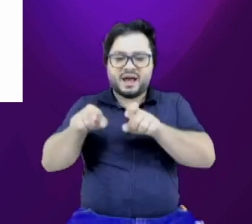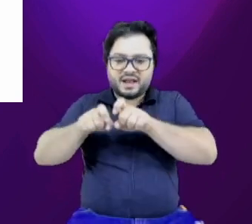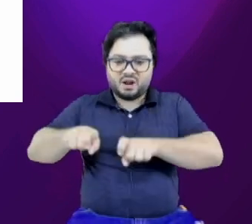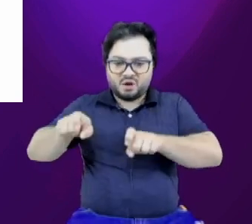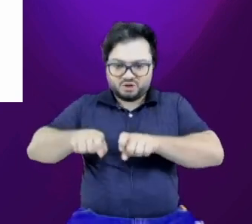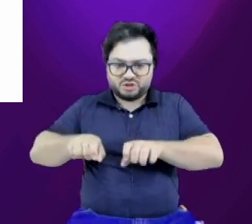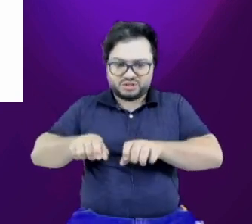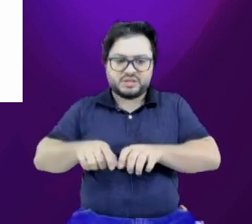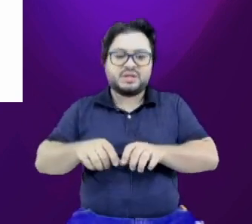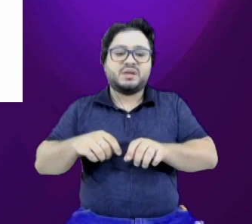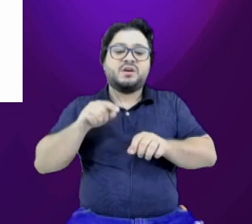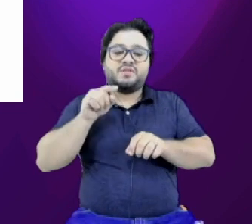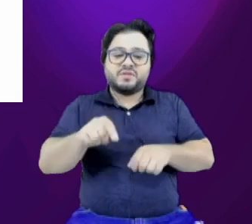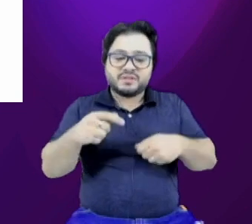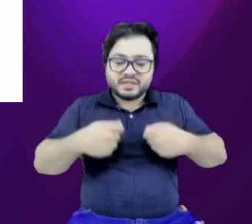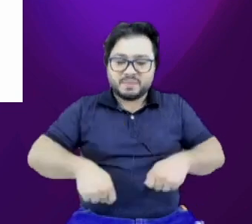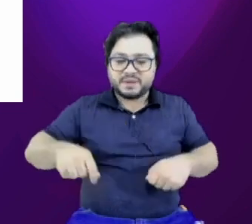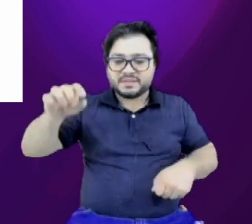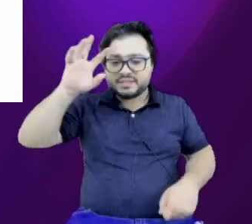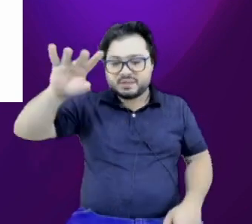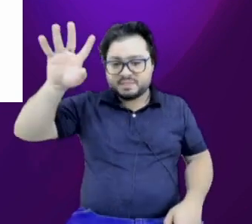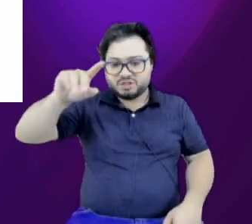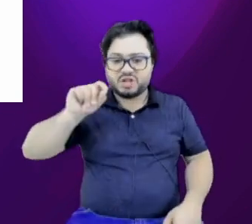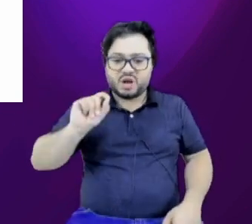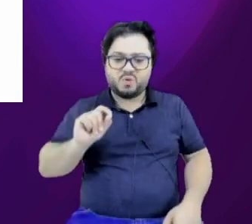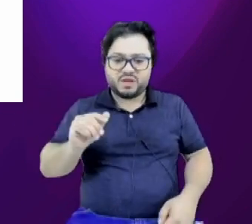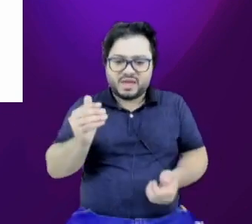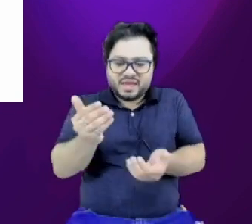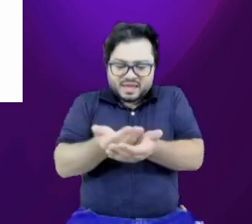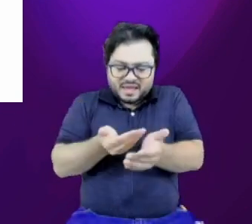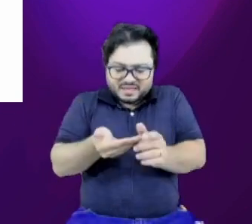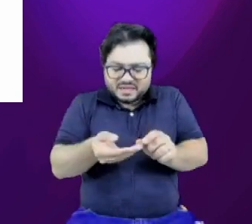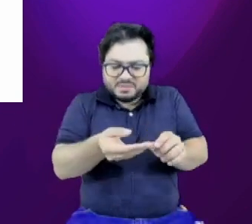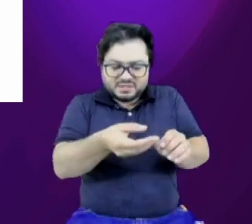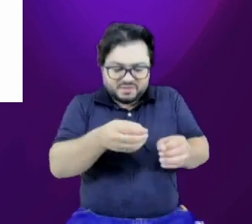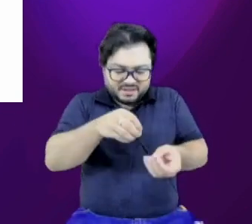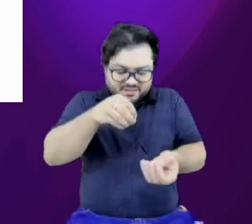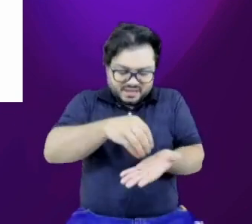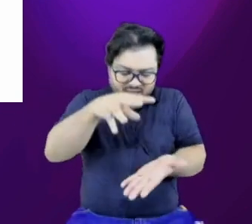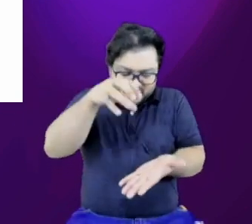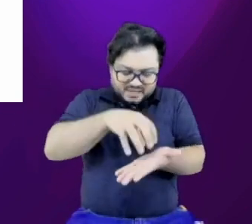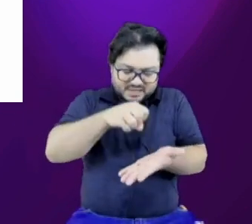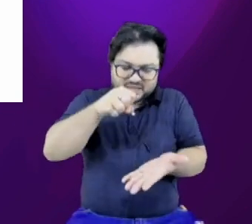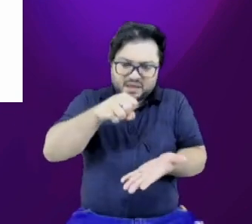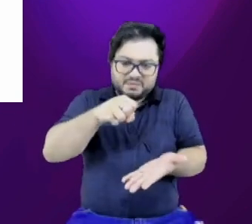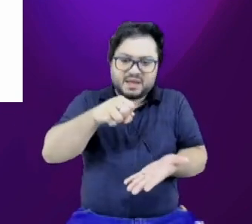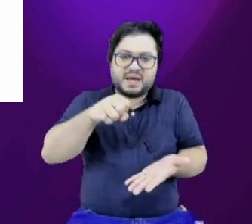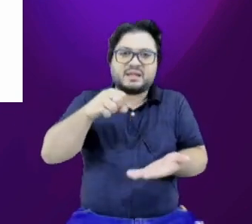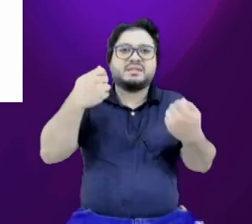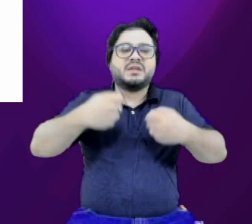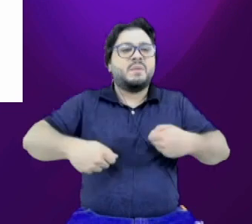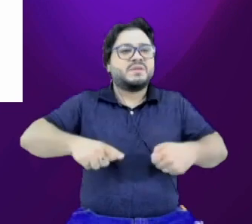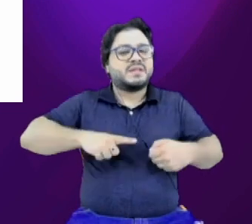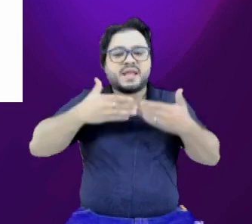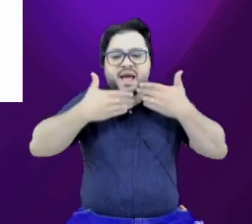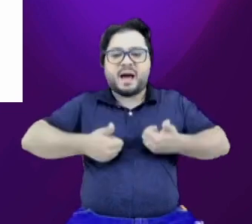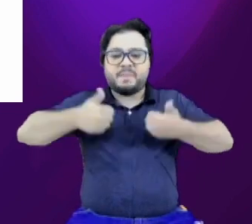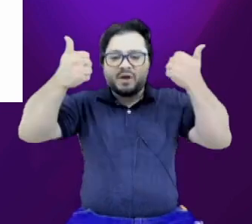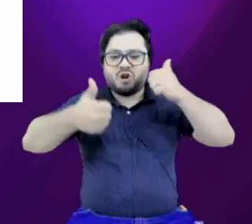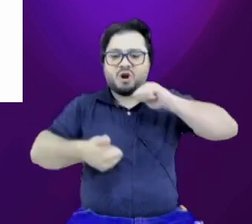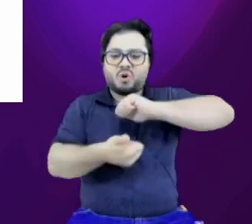Você tem que imaginar que, como aquelas lâminas serão escaneadas, elas têm que ter a melhor